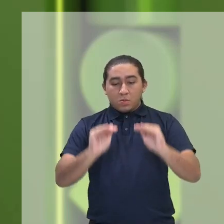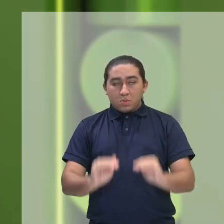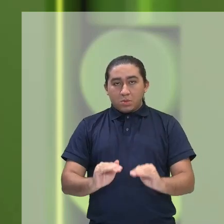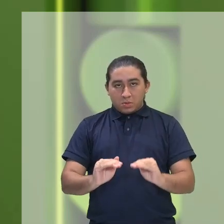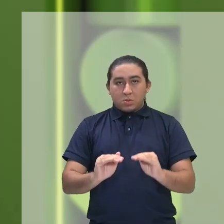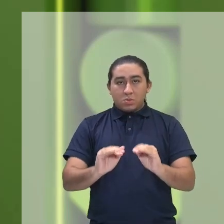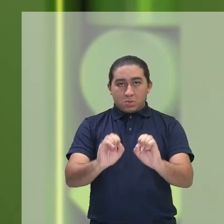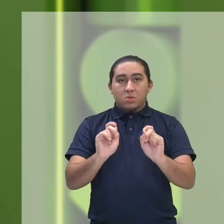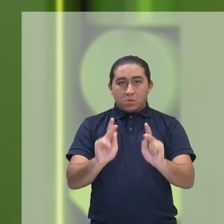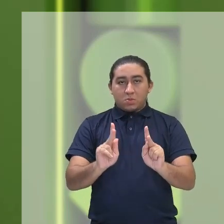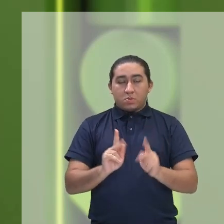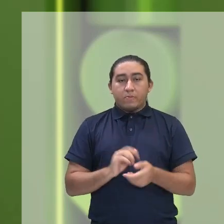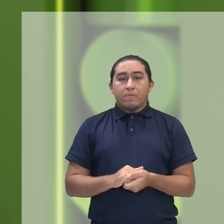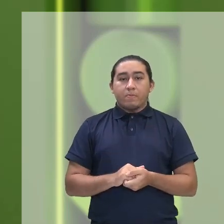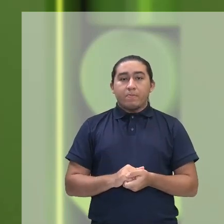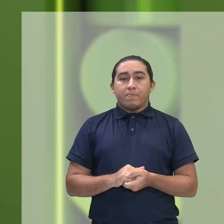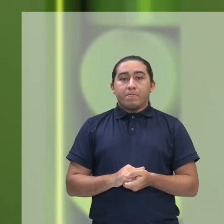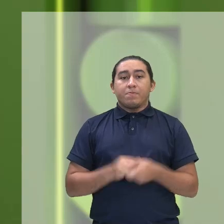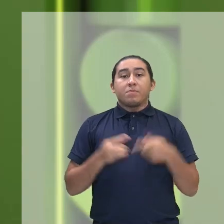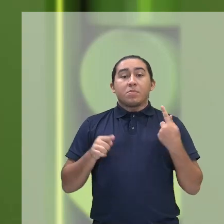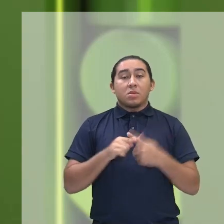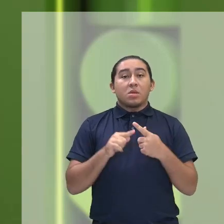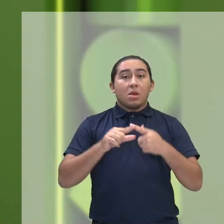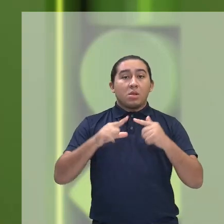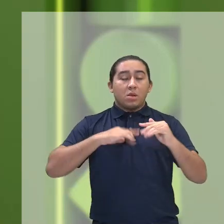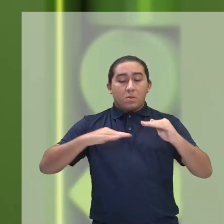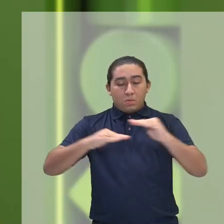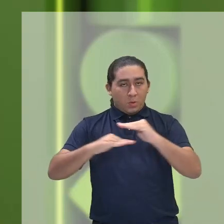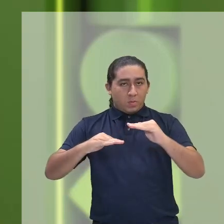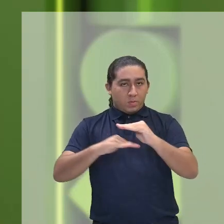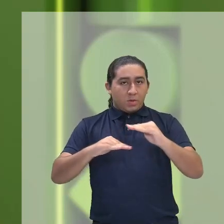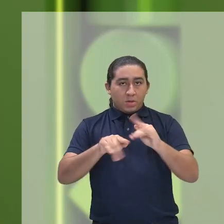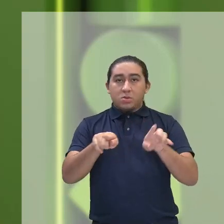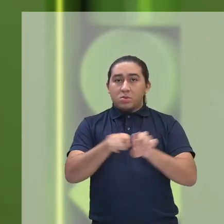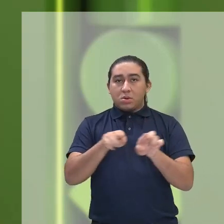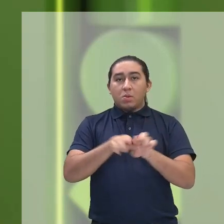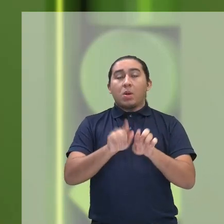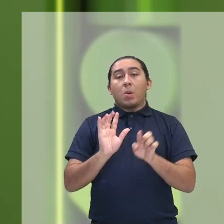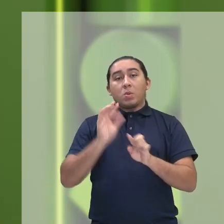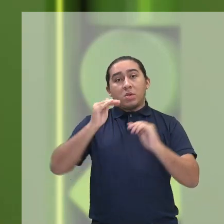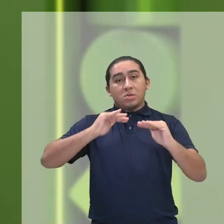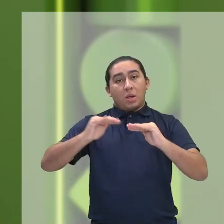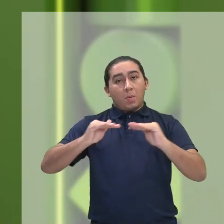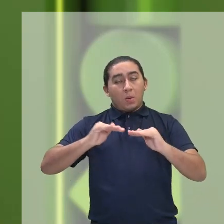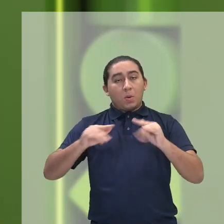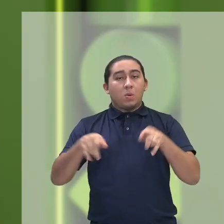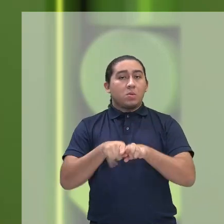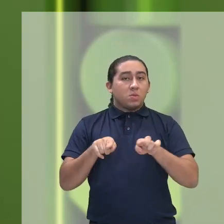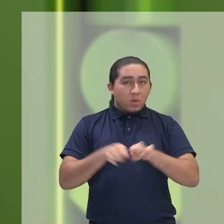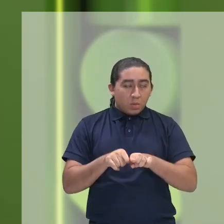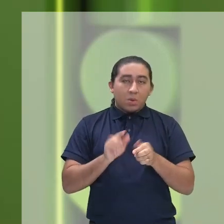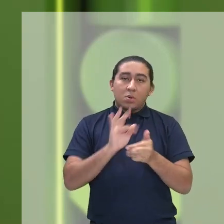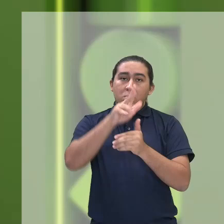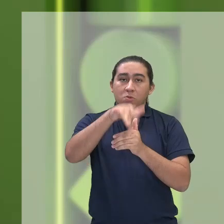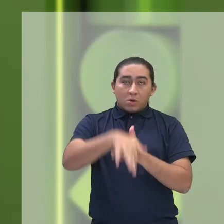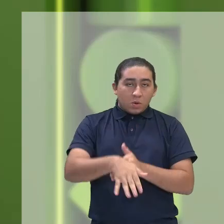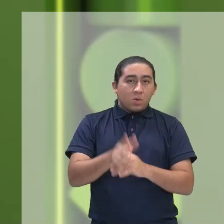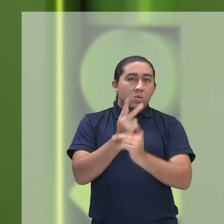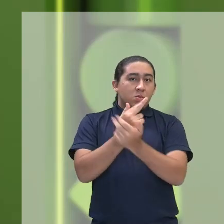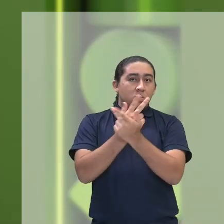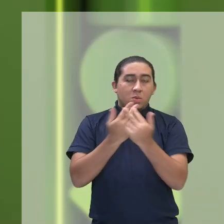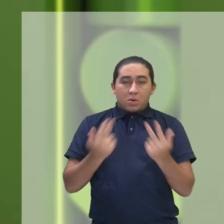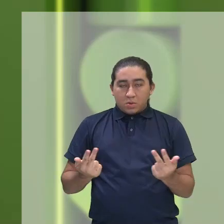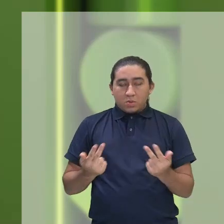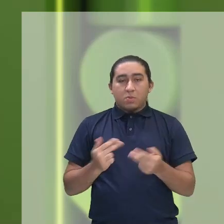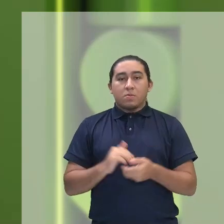acima do manto, tá? Porque o magma ali está se movimentando e as placas também, e acontecem terremotos, acontecem vulcões, a formação de montanhas,